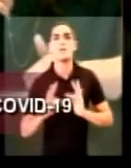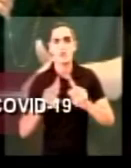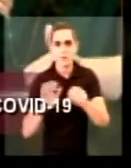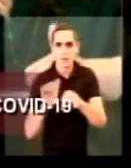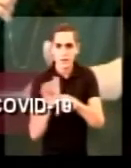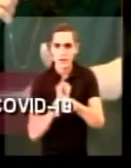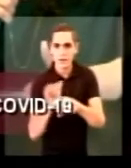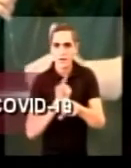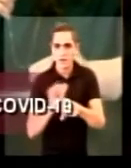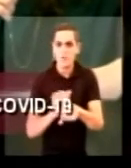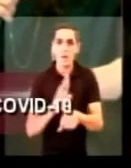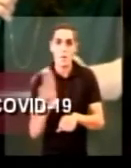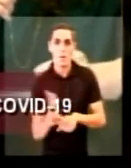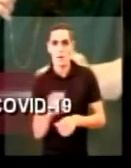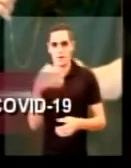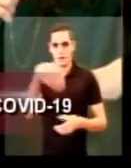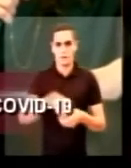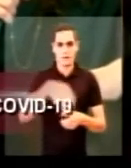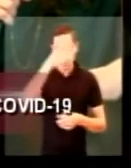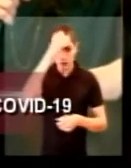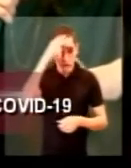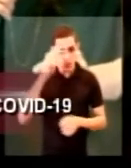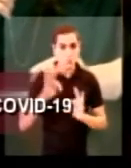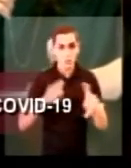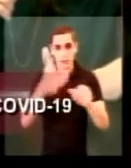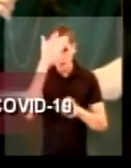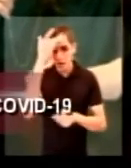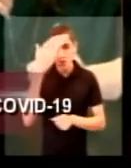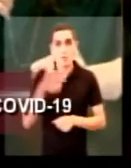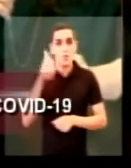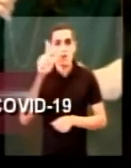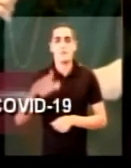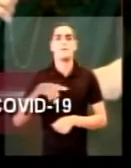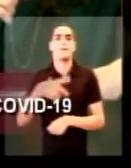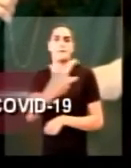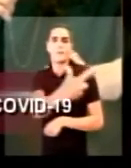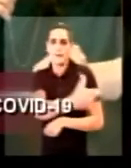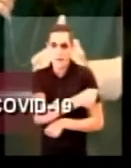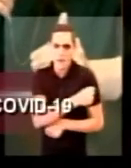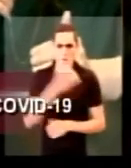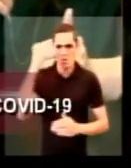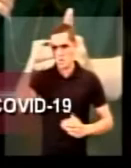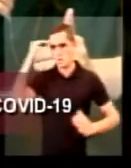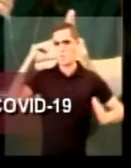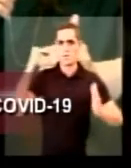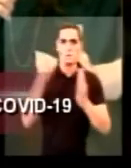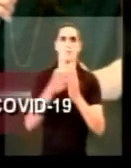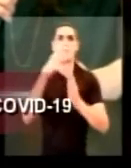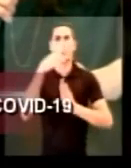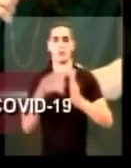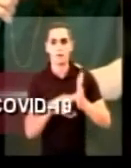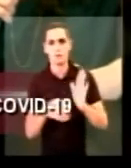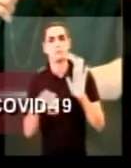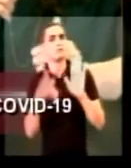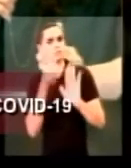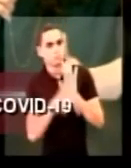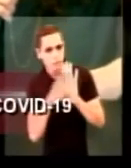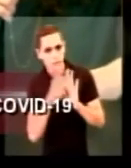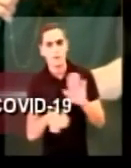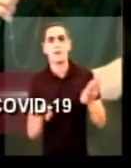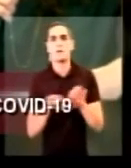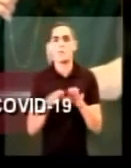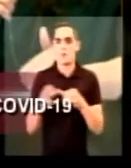município para que as pessoas recebam a vacina, de acordo com os protocolos e escalonamentos de grupo que